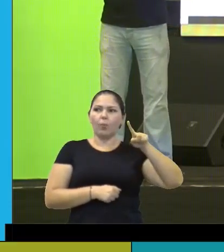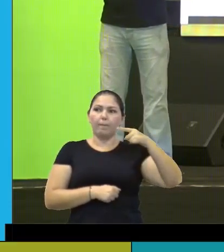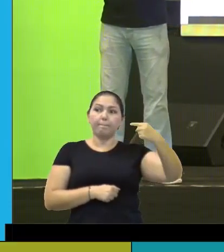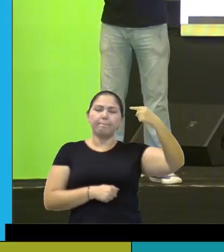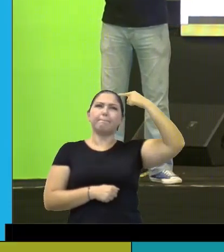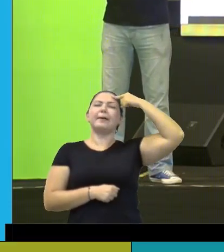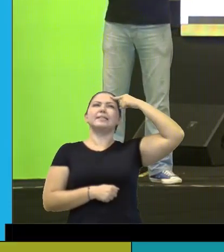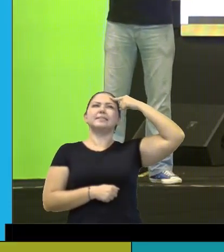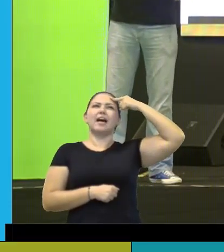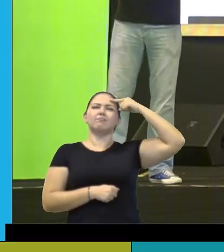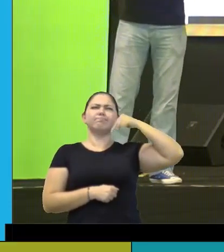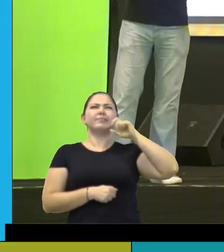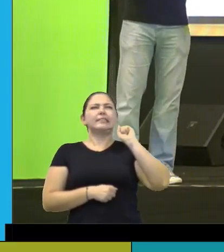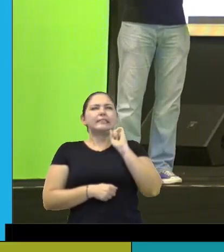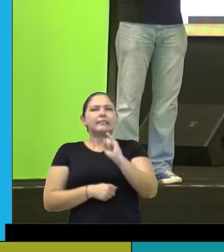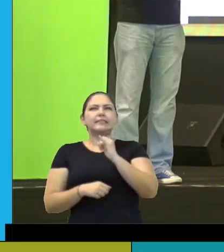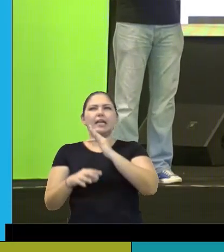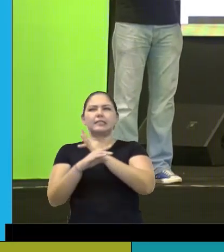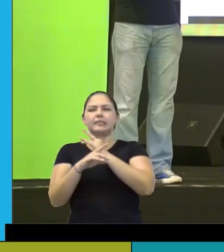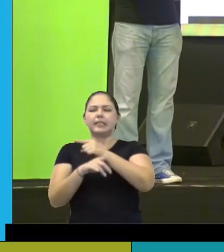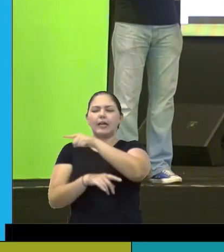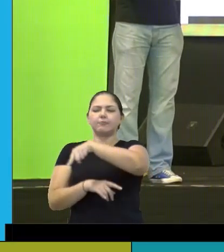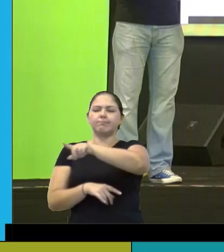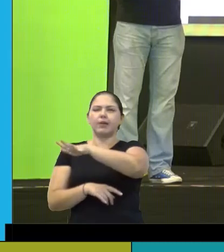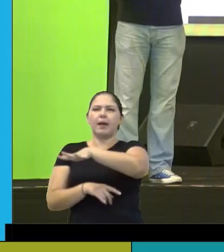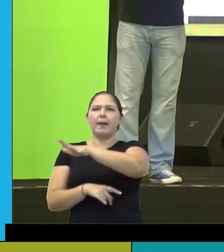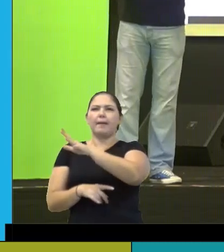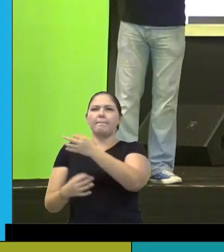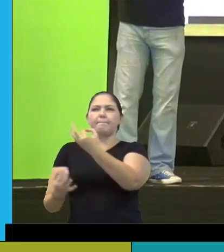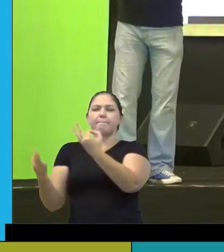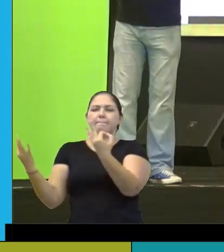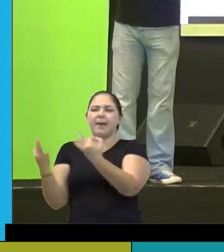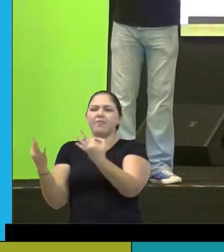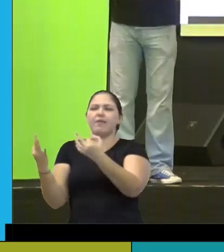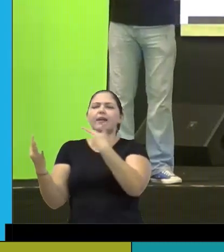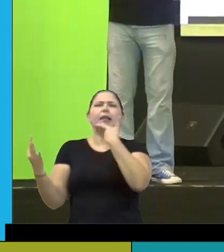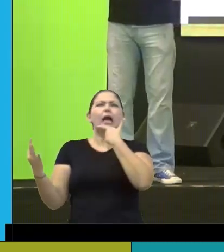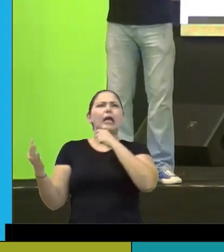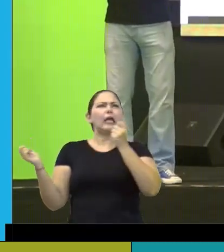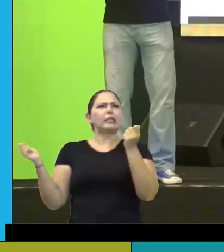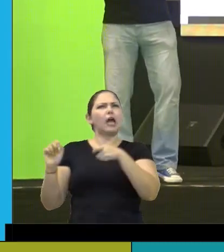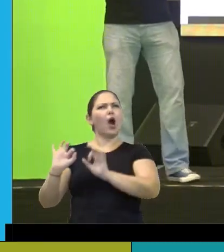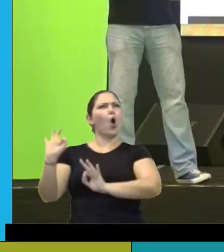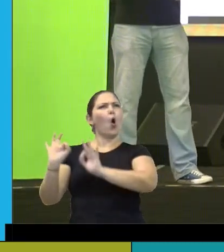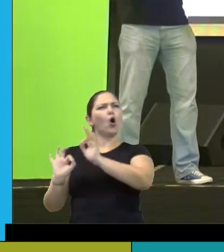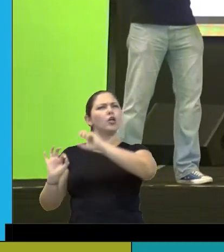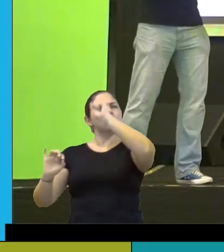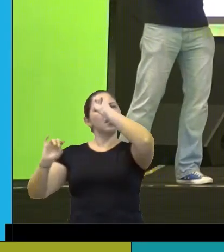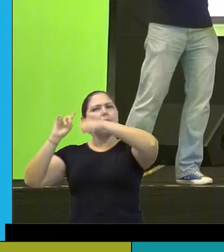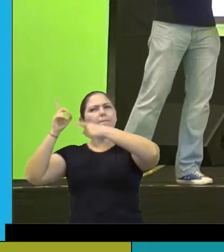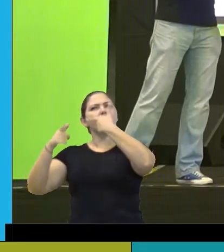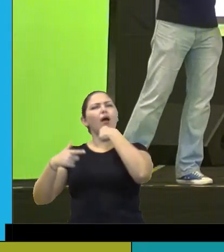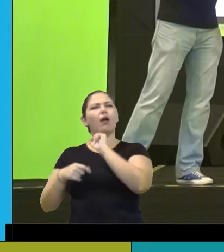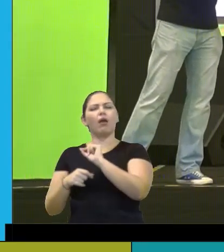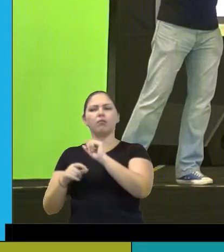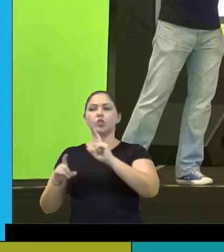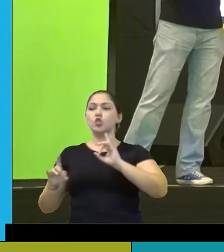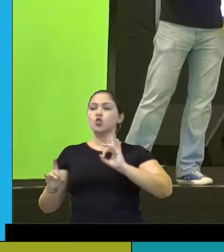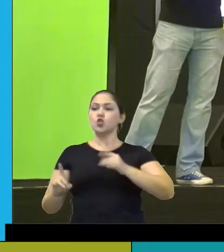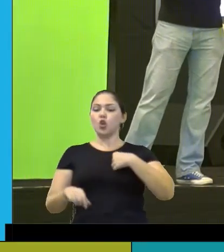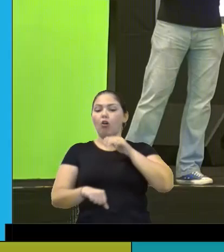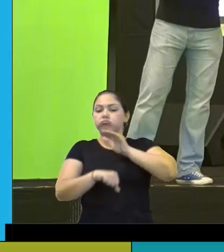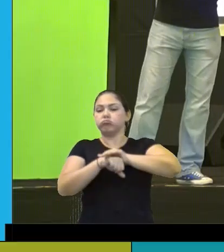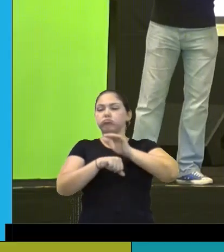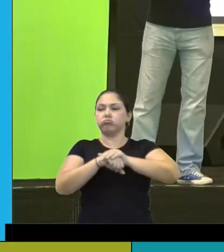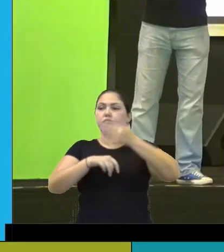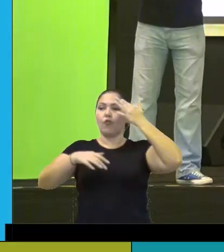de justiça. Percebam que Platão, ele é, portanto, um idealista. Ele é um pensador